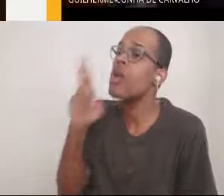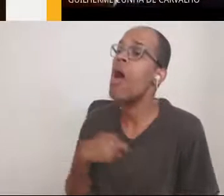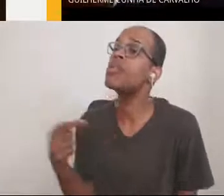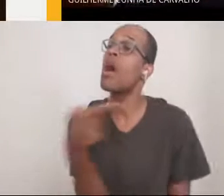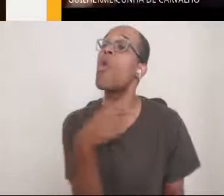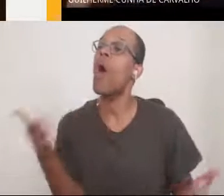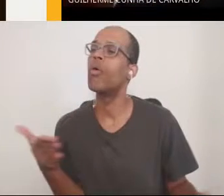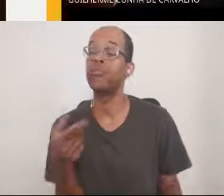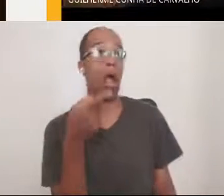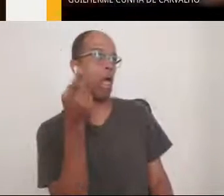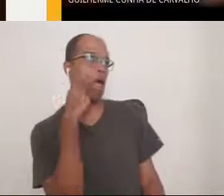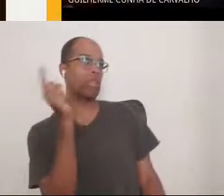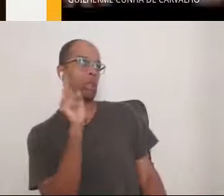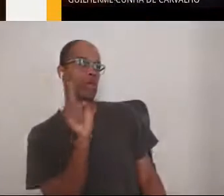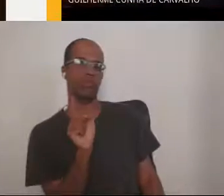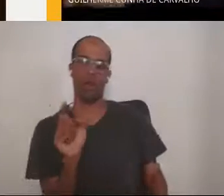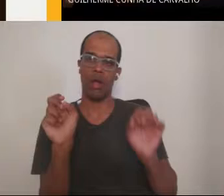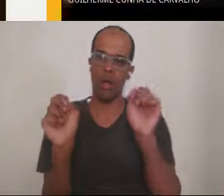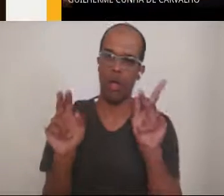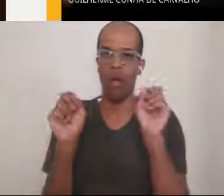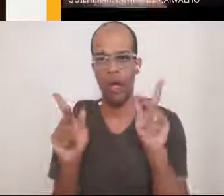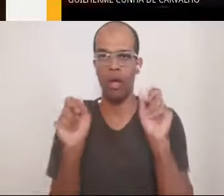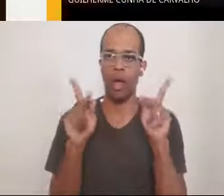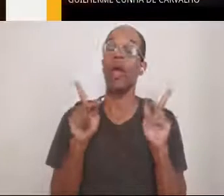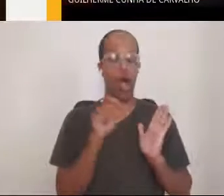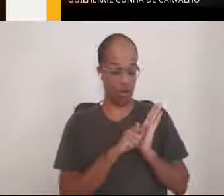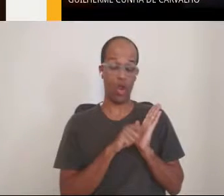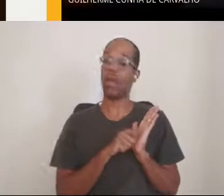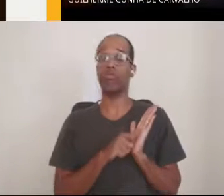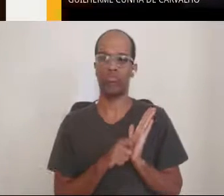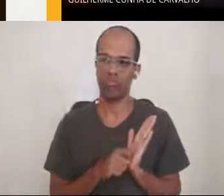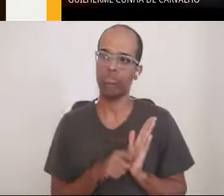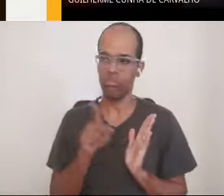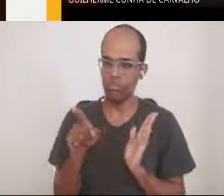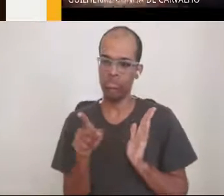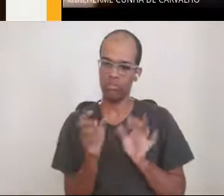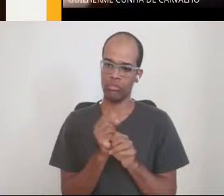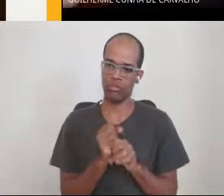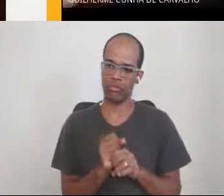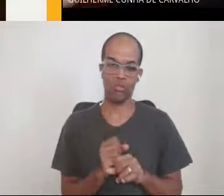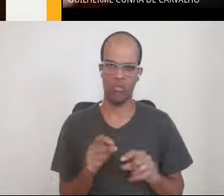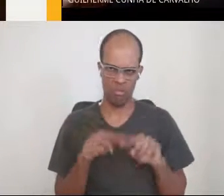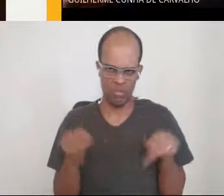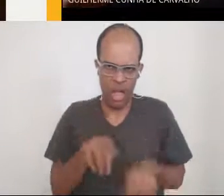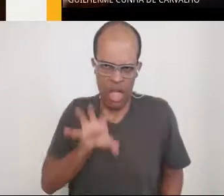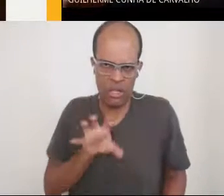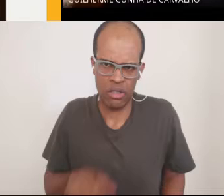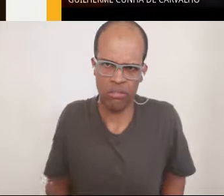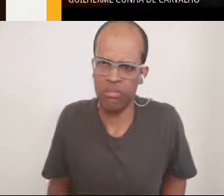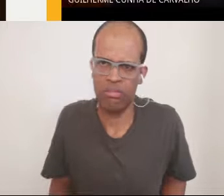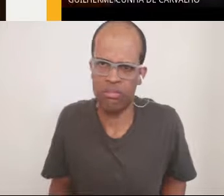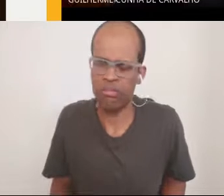aqui? Não sei. Então tudo bem. Então, beleza. Então, beleza, não sei. Deixa eu anotar aqui. Você tirou nota. Não é assim na sala de aula, né?